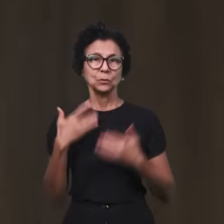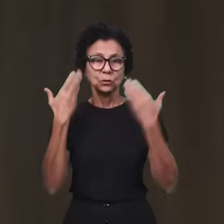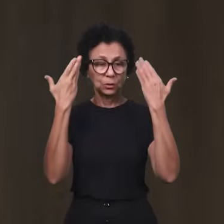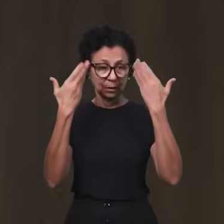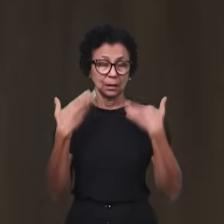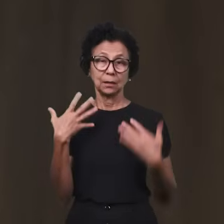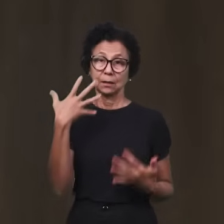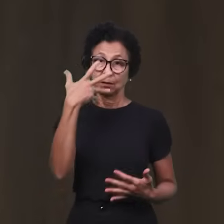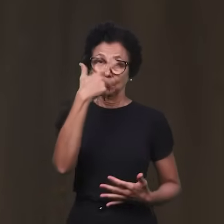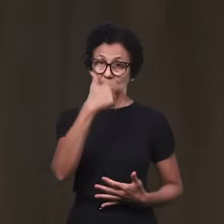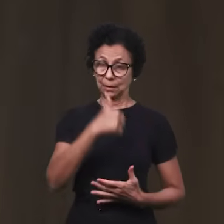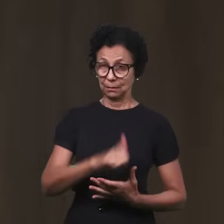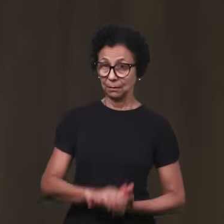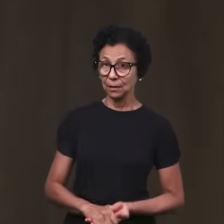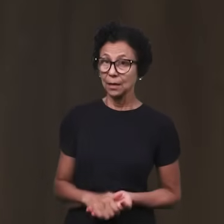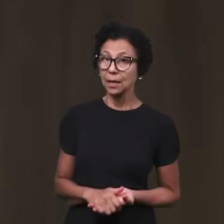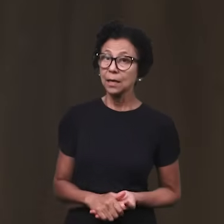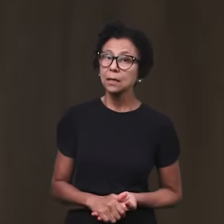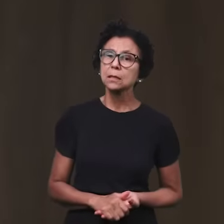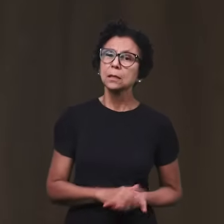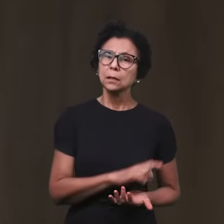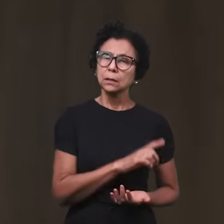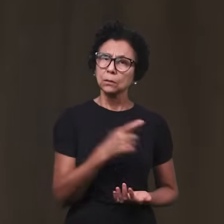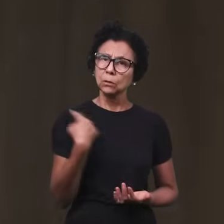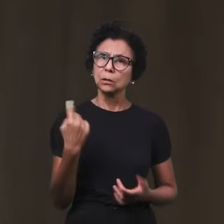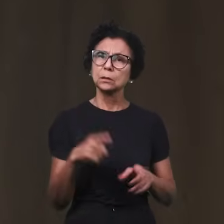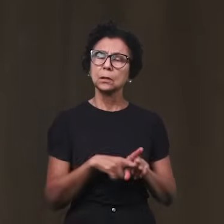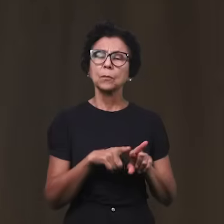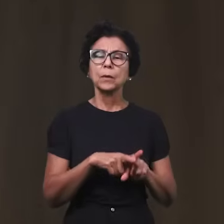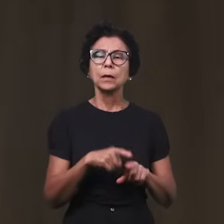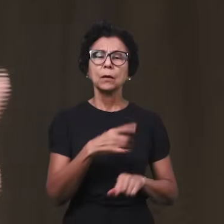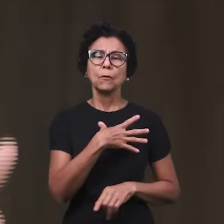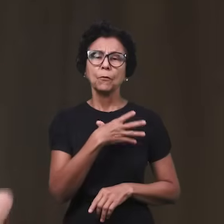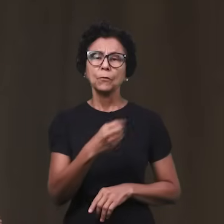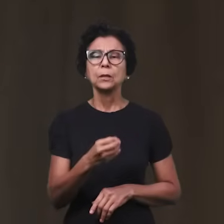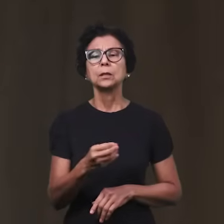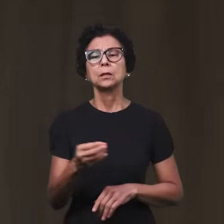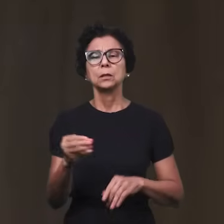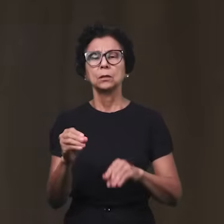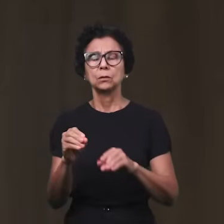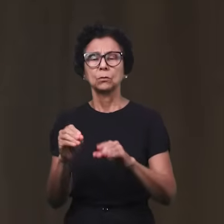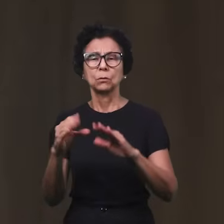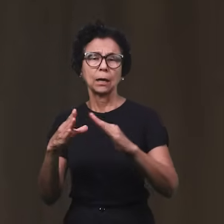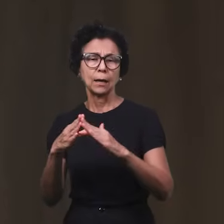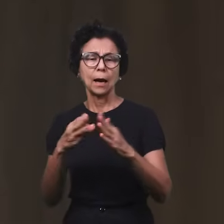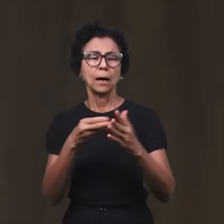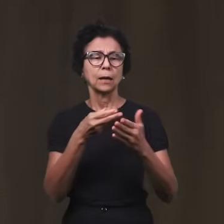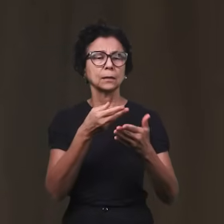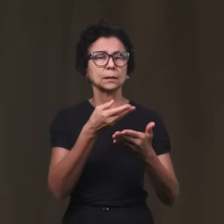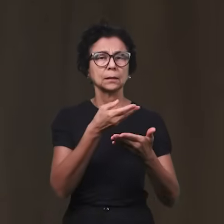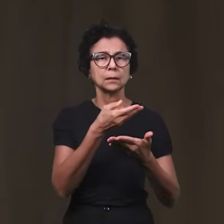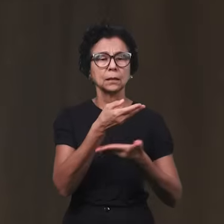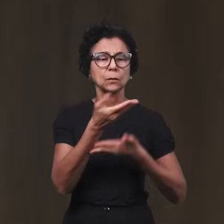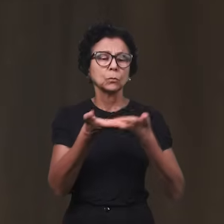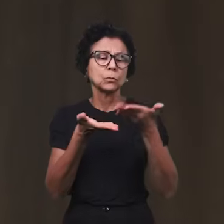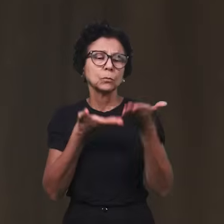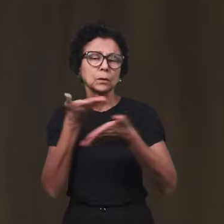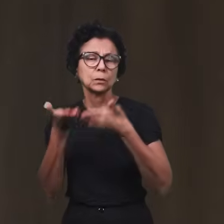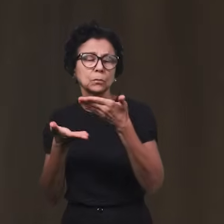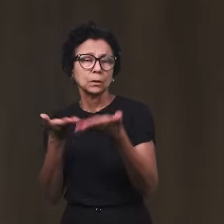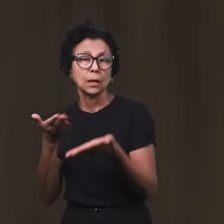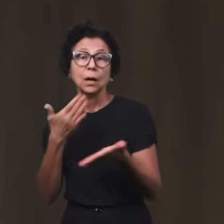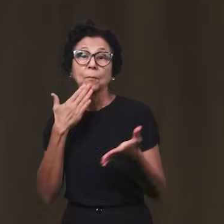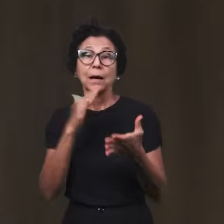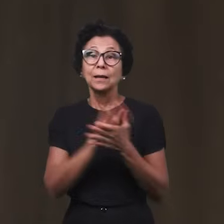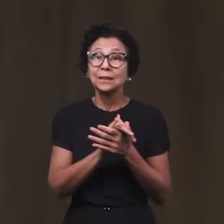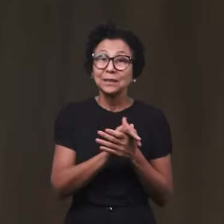cuidando da nossa aparência, nós vamos ter um cuidado com os nossos filhos, um cuidado com a organização do nosso lar, o cuidado com o companheiro.